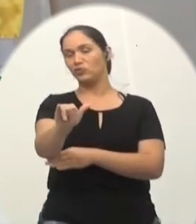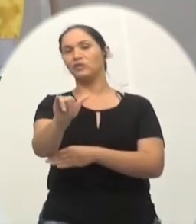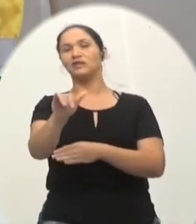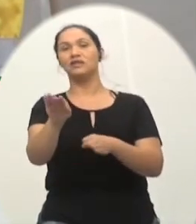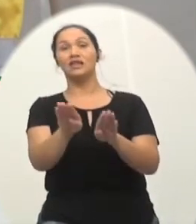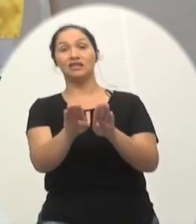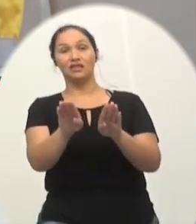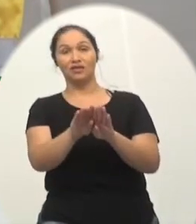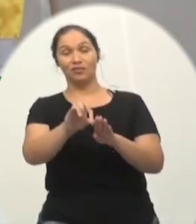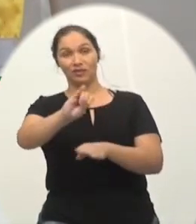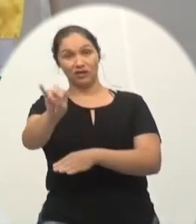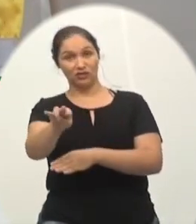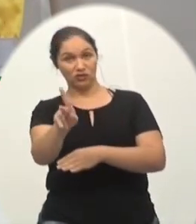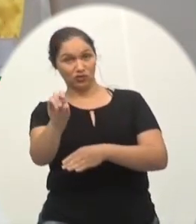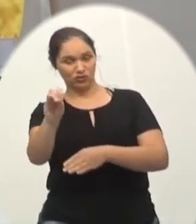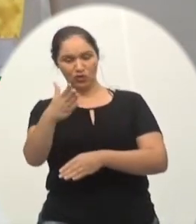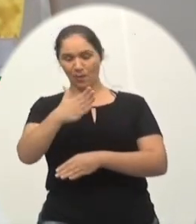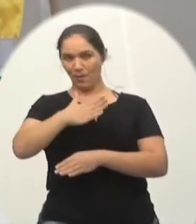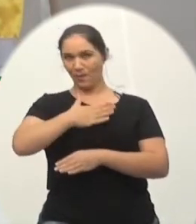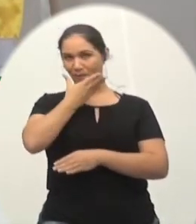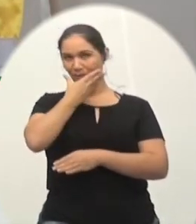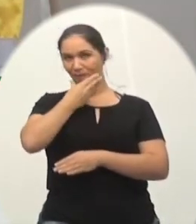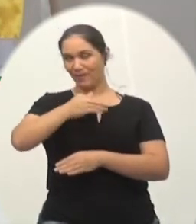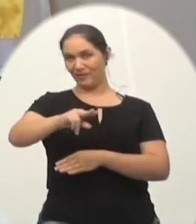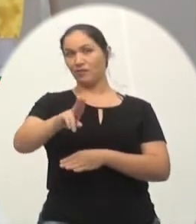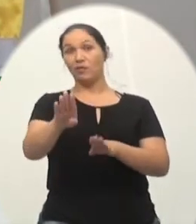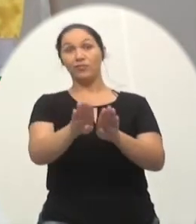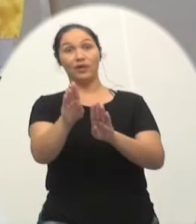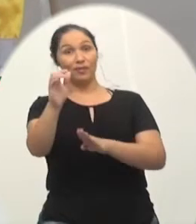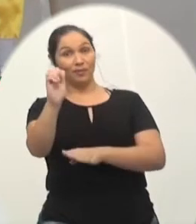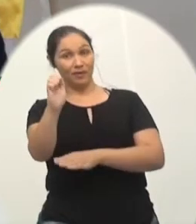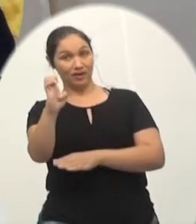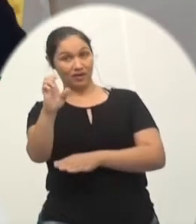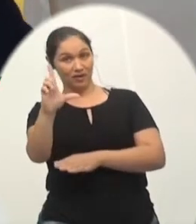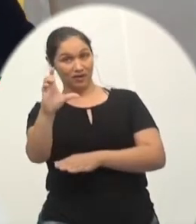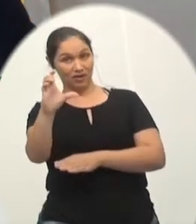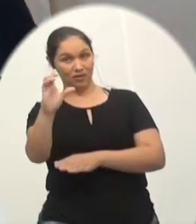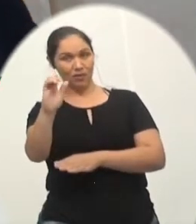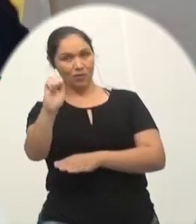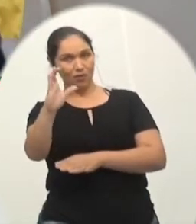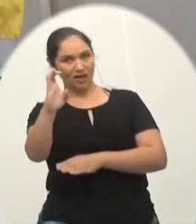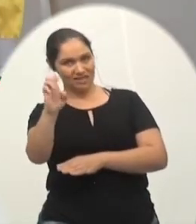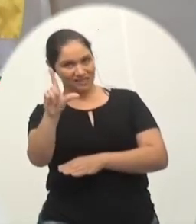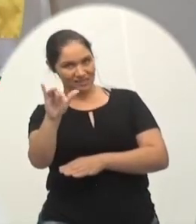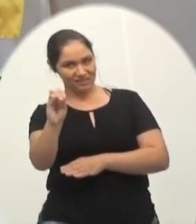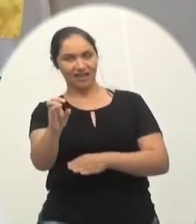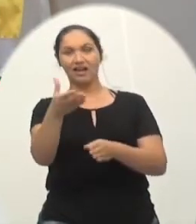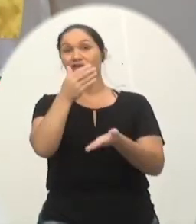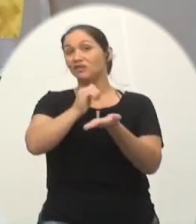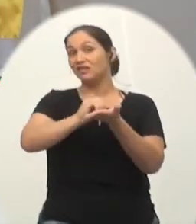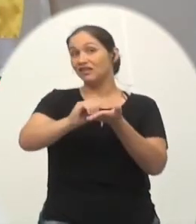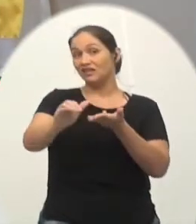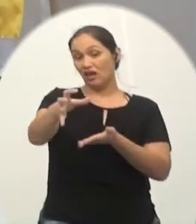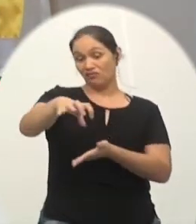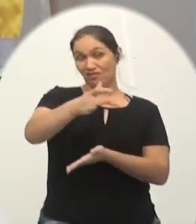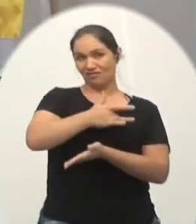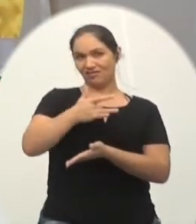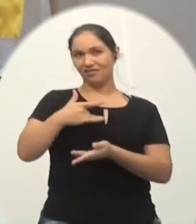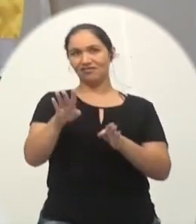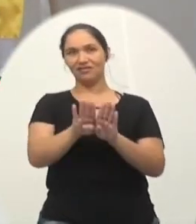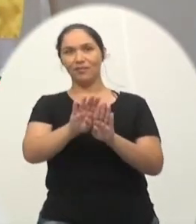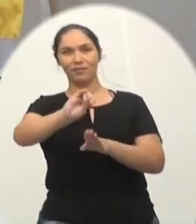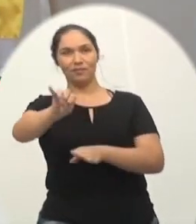o Júlio Belloli, meu irmão, que está aqui também, o Acélio Casagrande, secretário de Saúde, Jonas Pereira, que está aqui